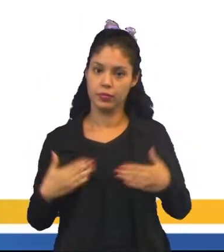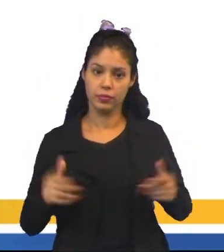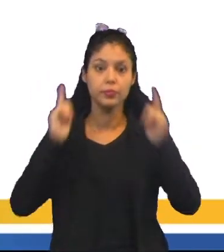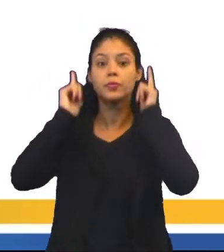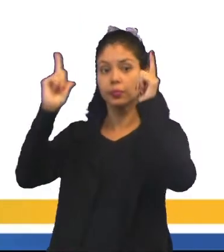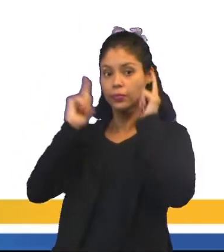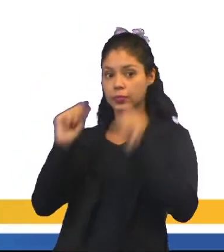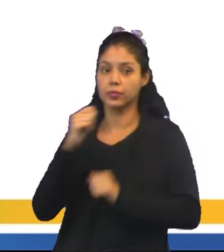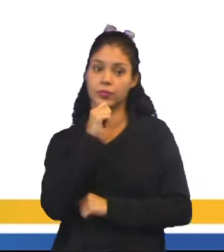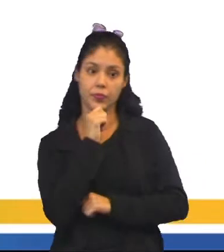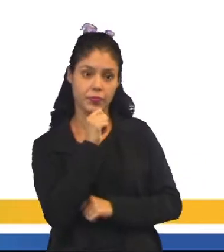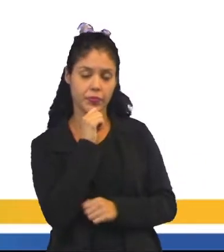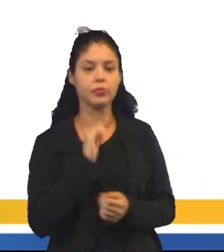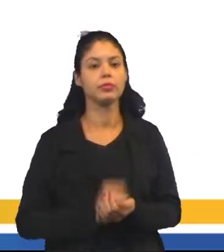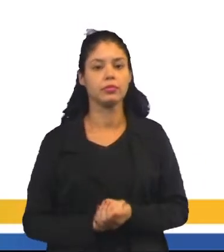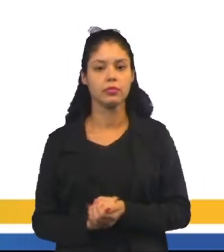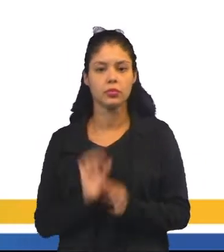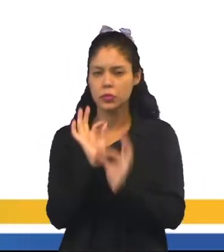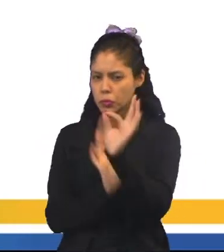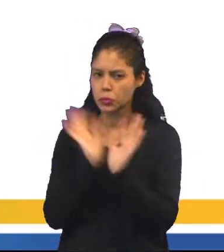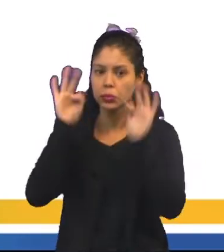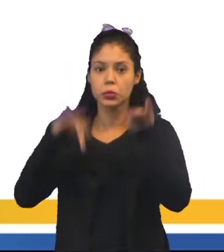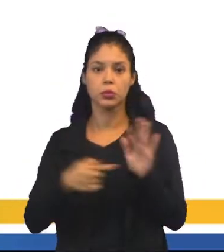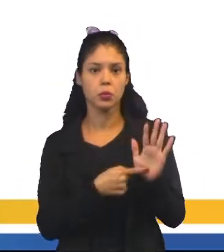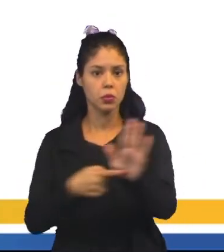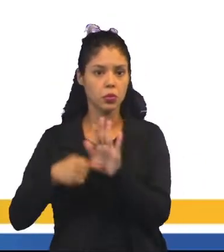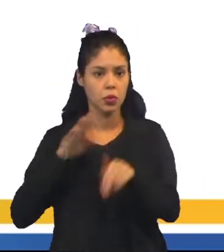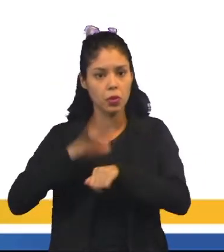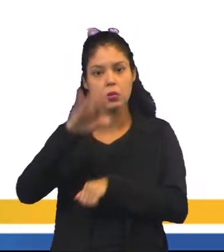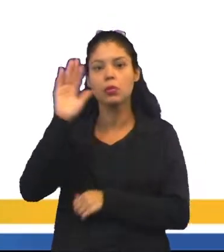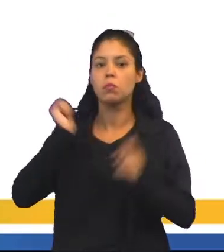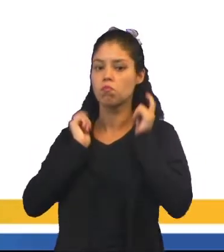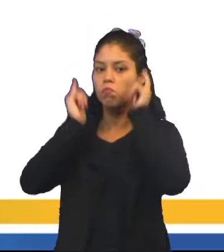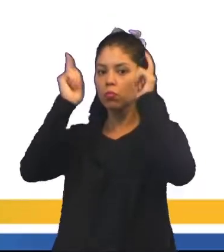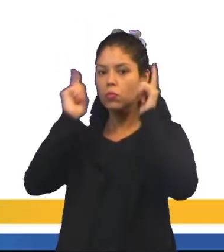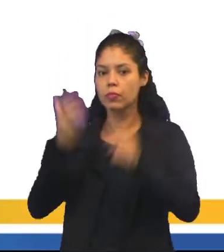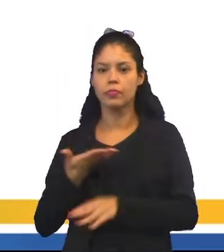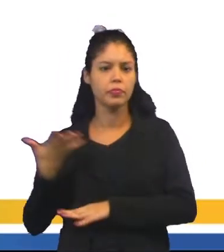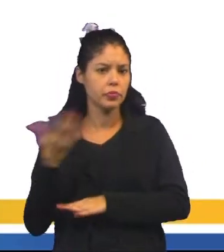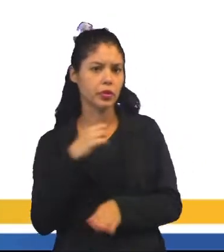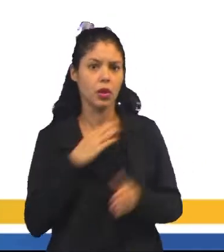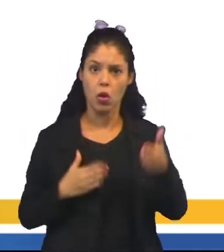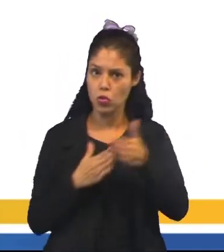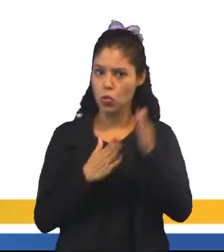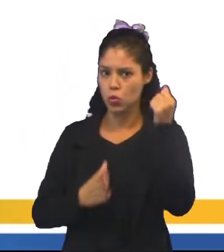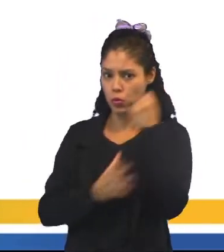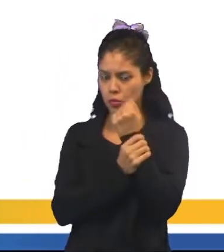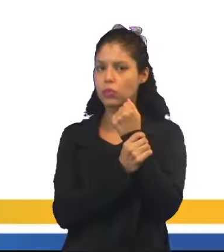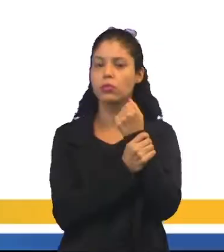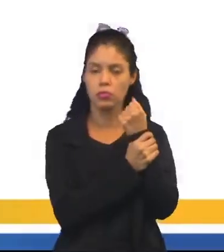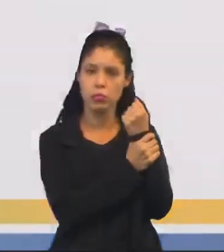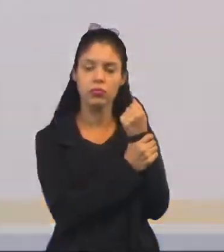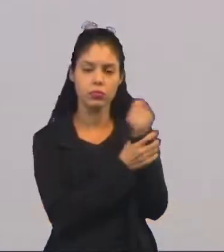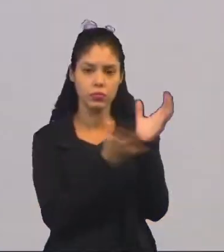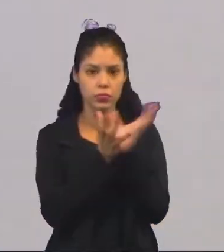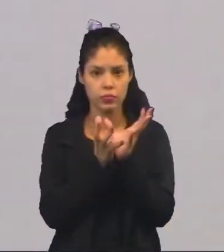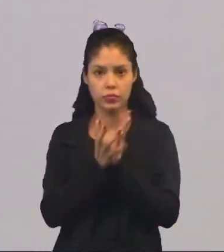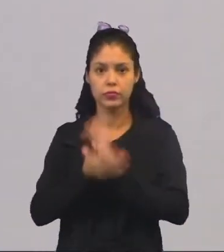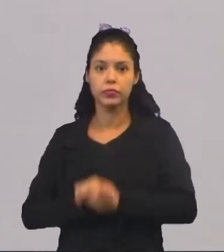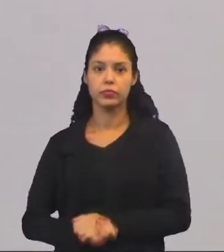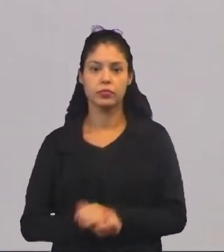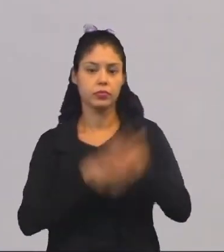práticas corporais de aventura devem se moldar a fim de oferecer o máximo de aventura, mas estabelecendo limites de segurança para o